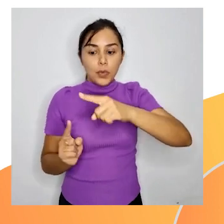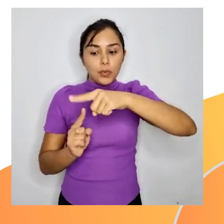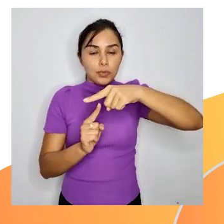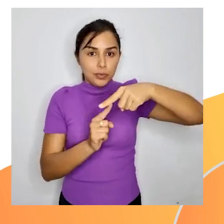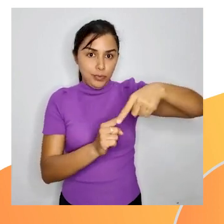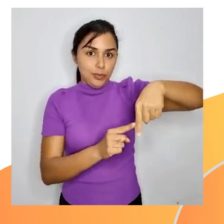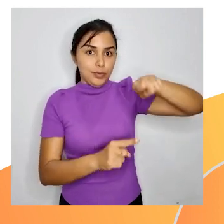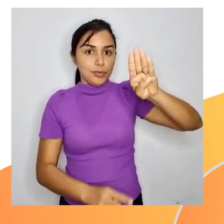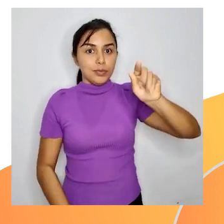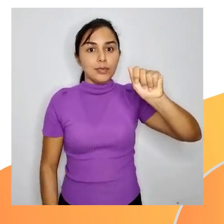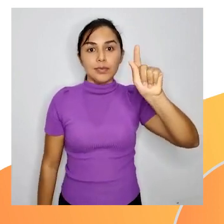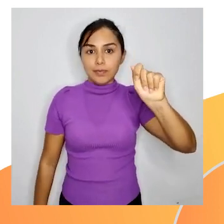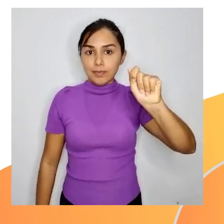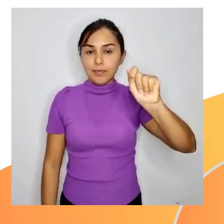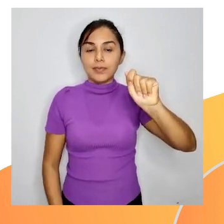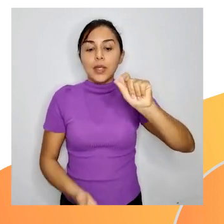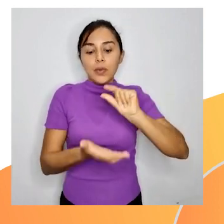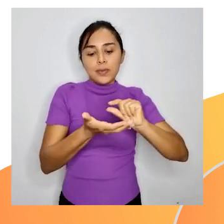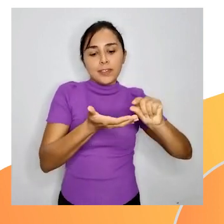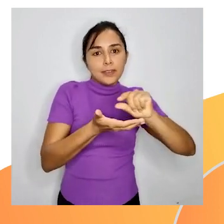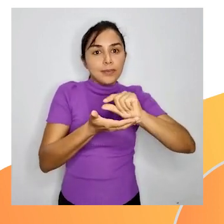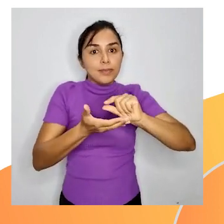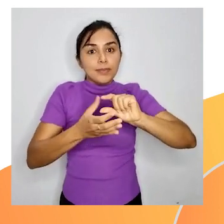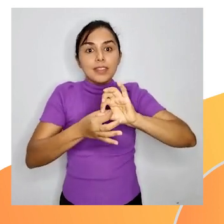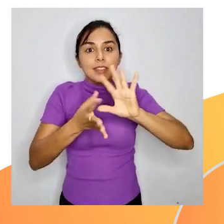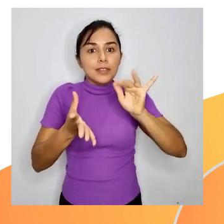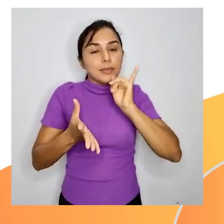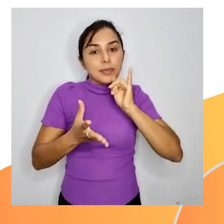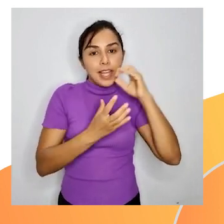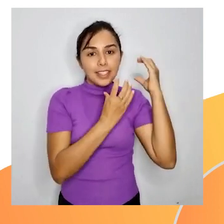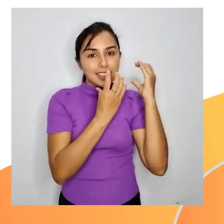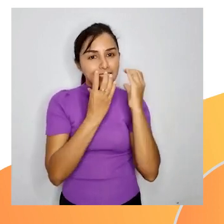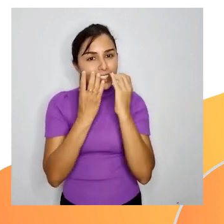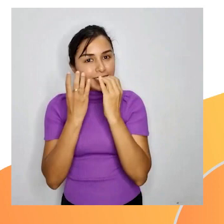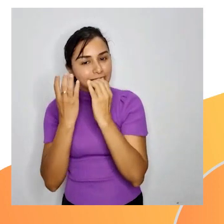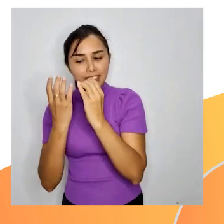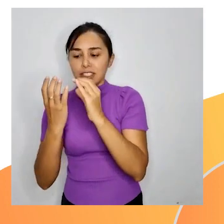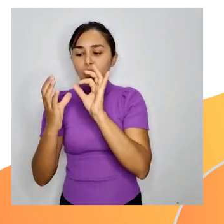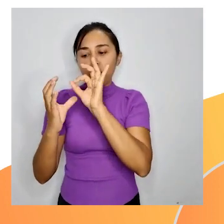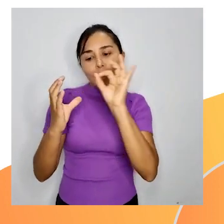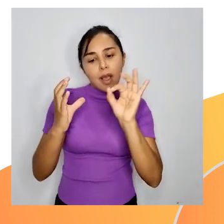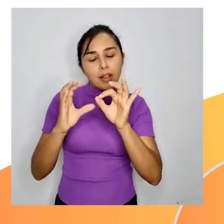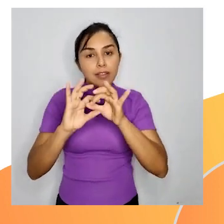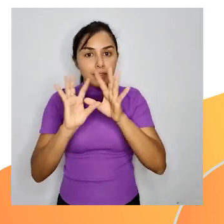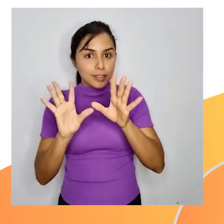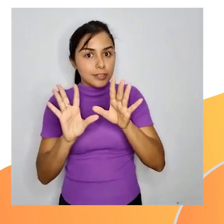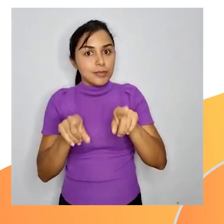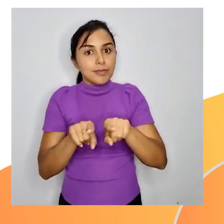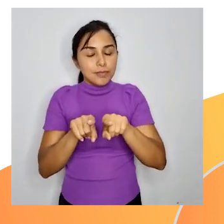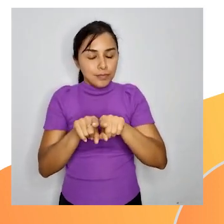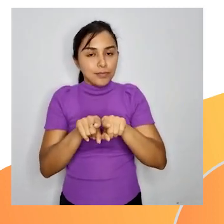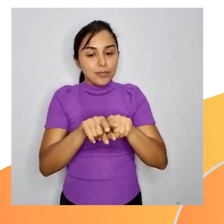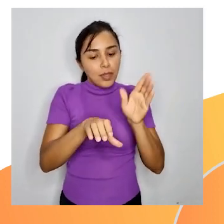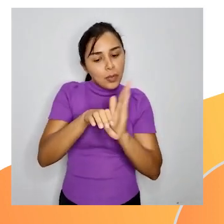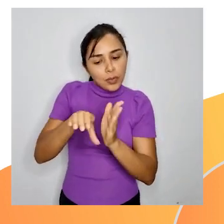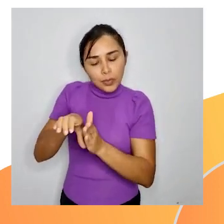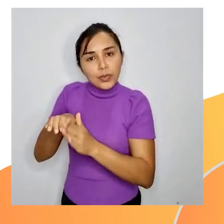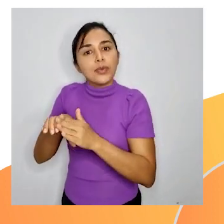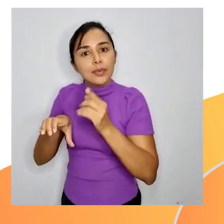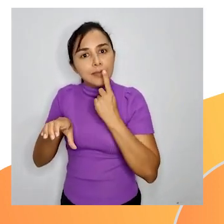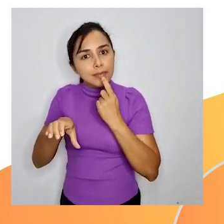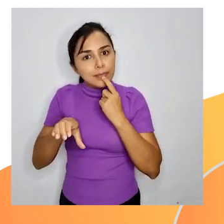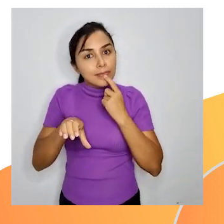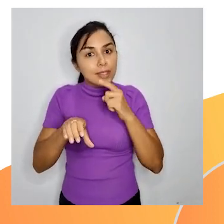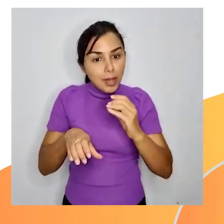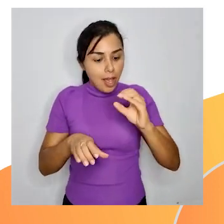baga, que apresenta sementes livres, por exemplo, as sementes da melancia, do pepino, do tomate, da goiaba, eles não